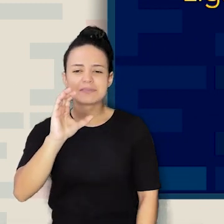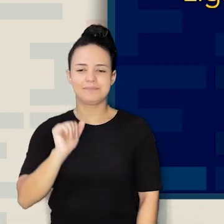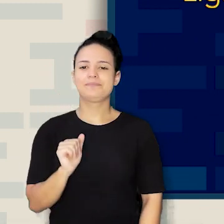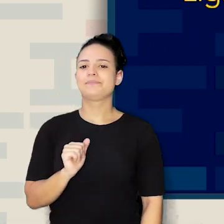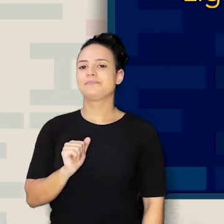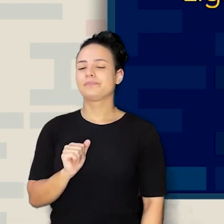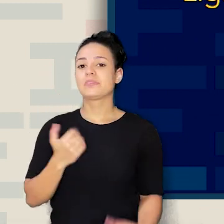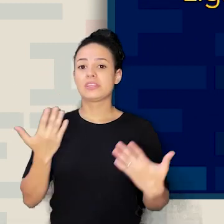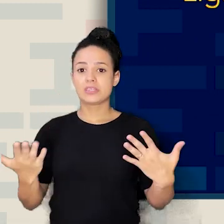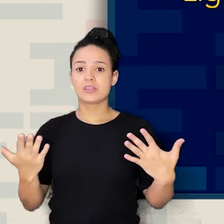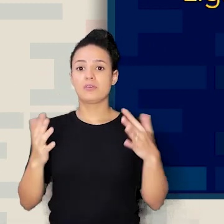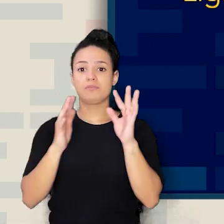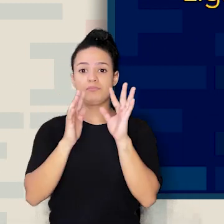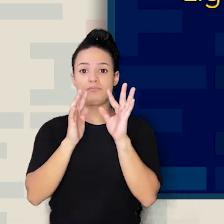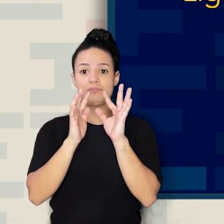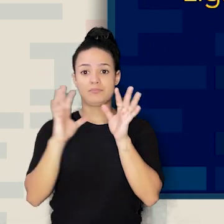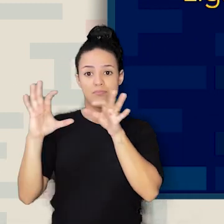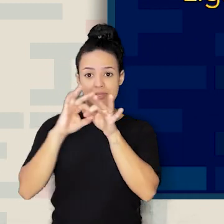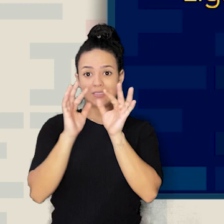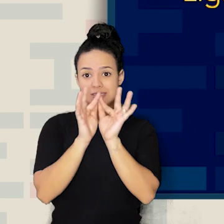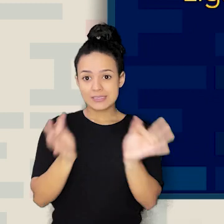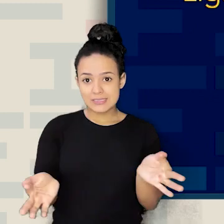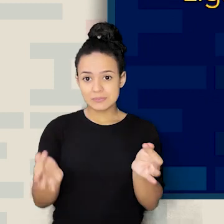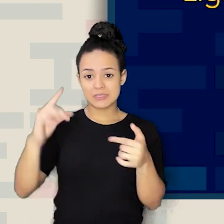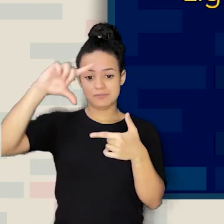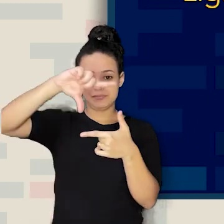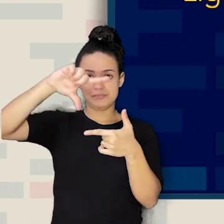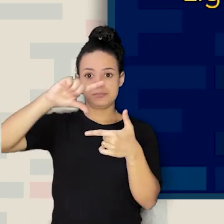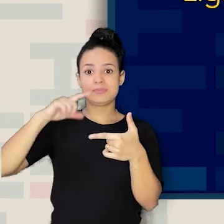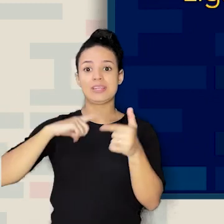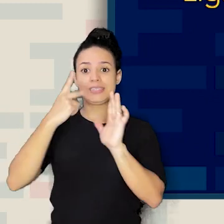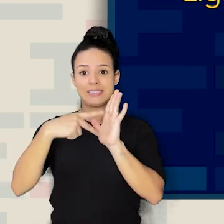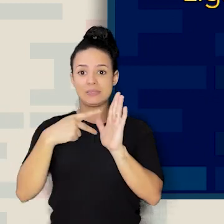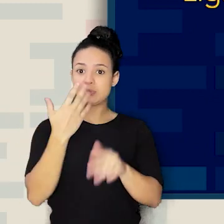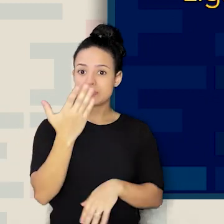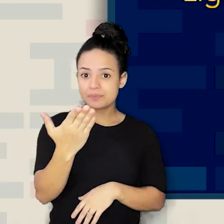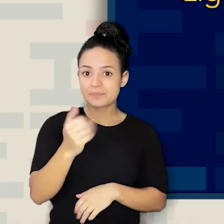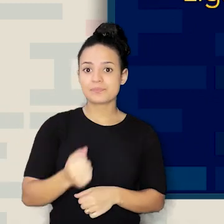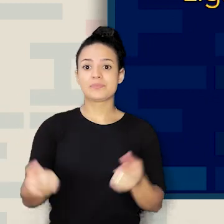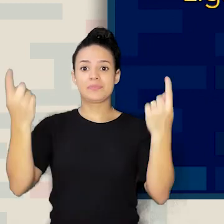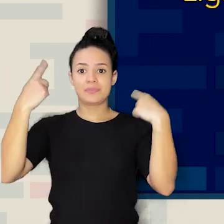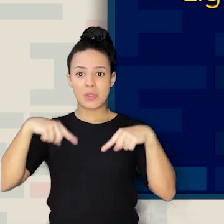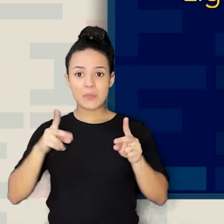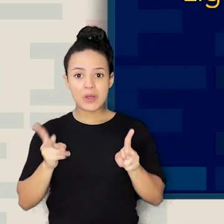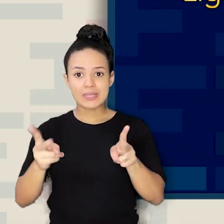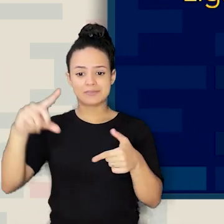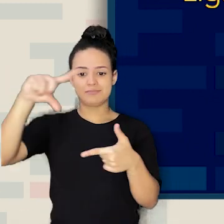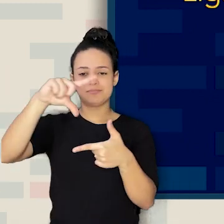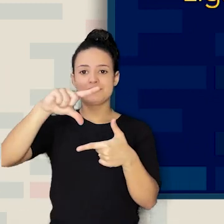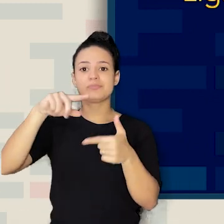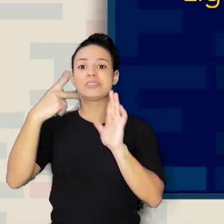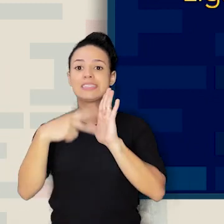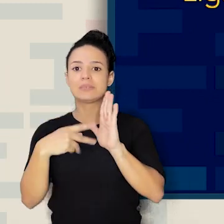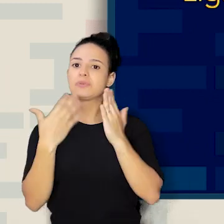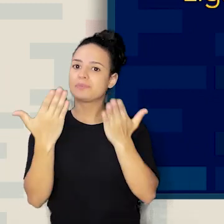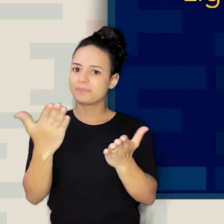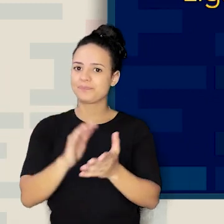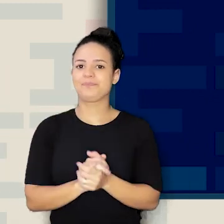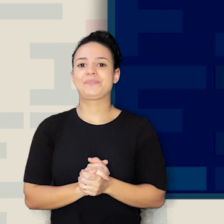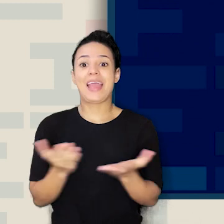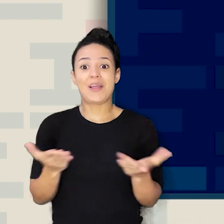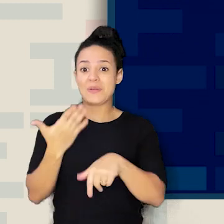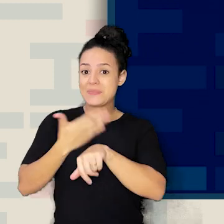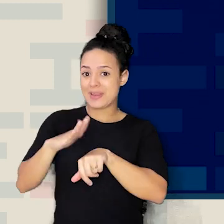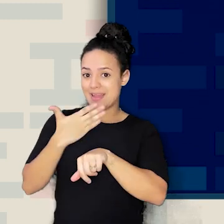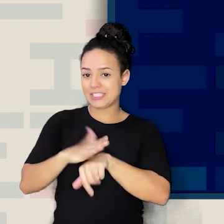o C, né? A letra C. Tá? Então, ligadura simples, ponto 1 em 4, ligadura de prolongação 4, 1 em 4. Tá